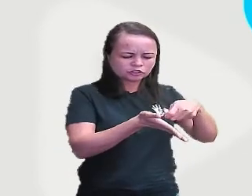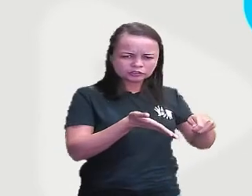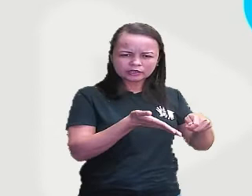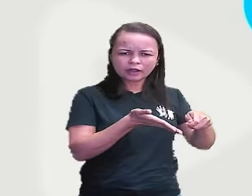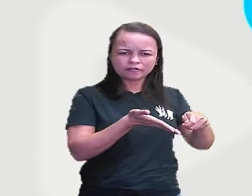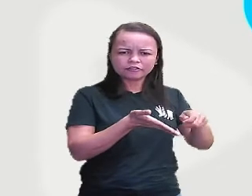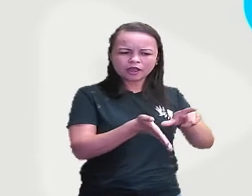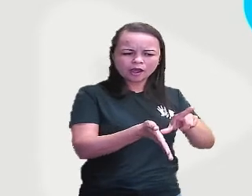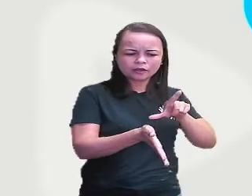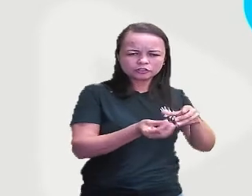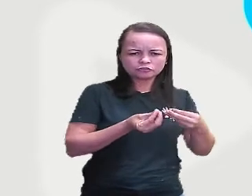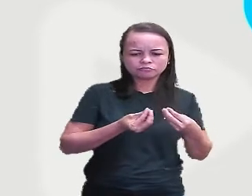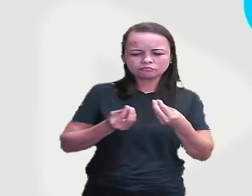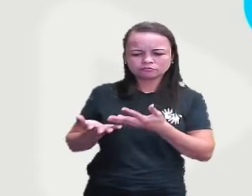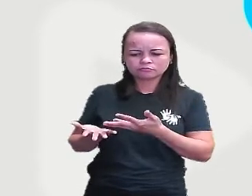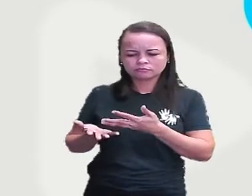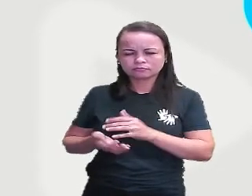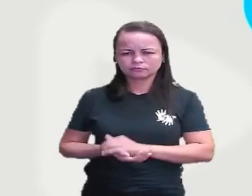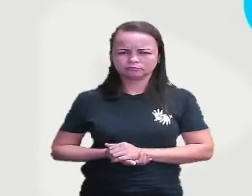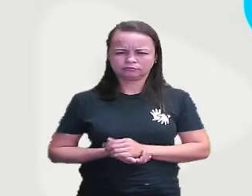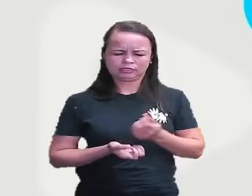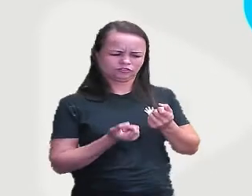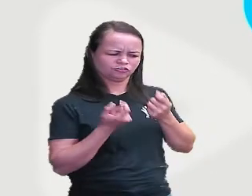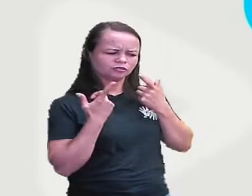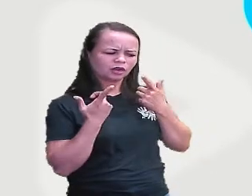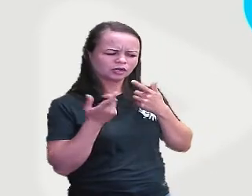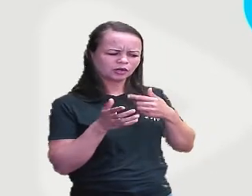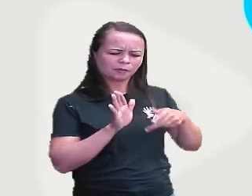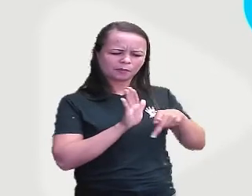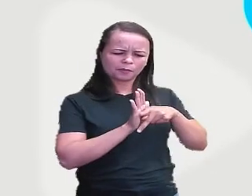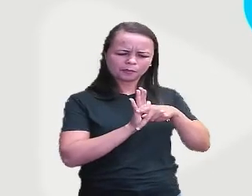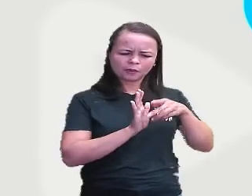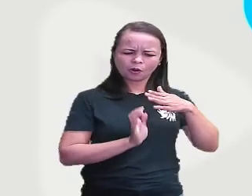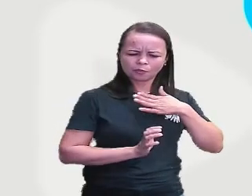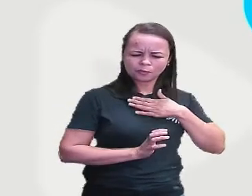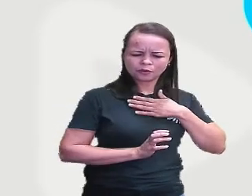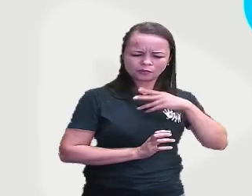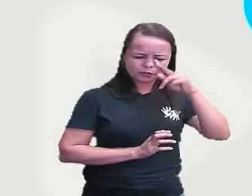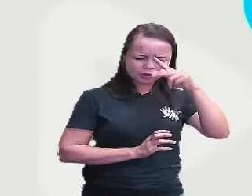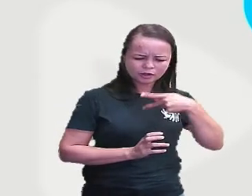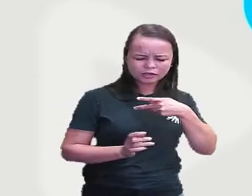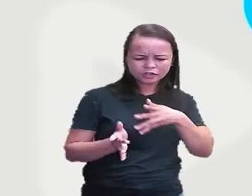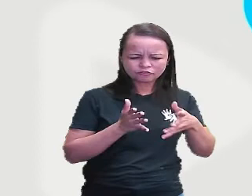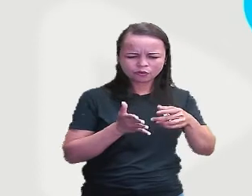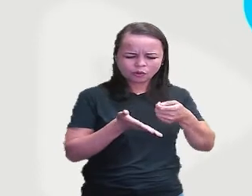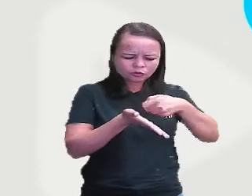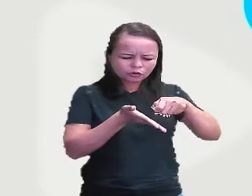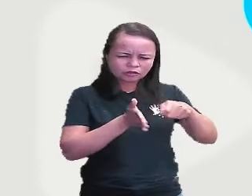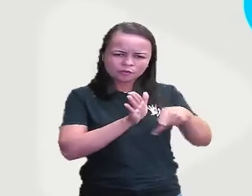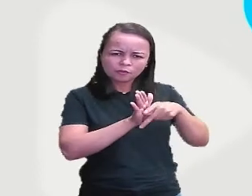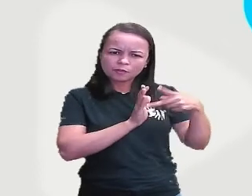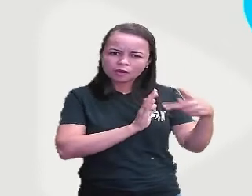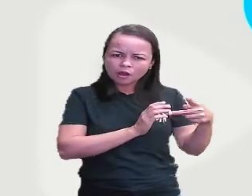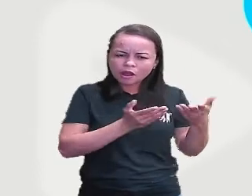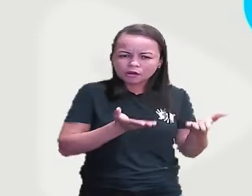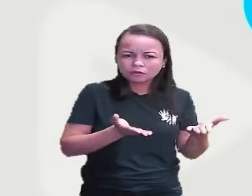mim. Estranho, ela está me dando meu próprio livro autografado por ela? Leio o que ela